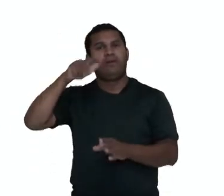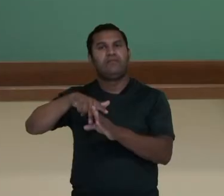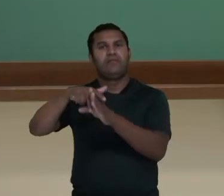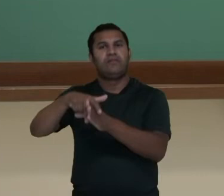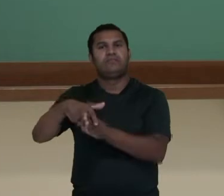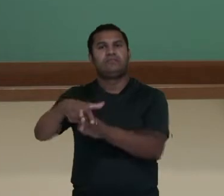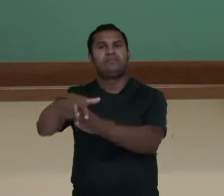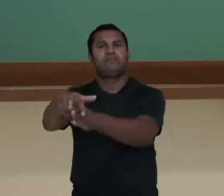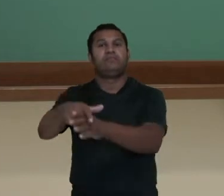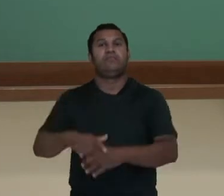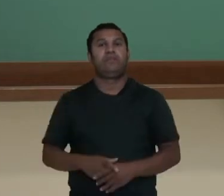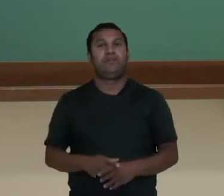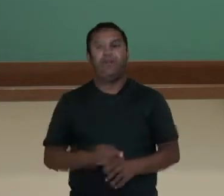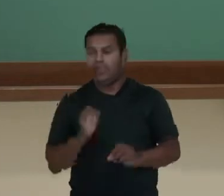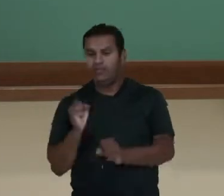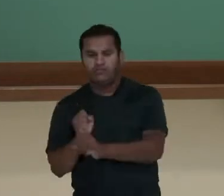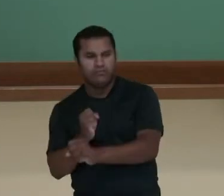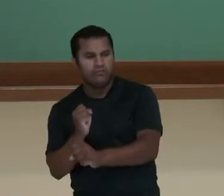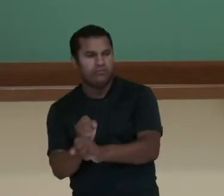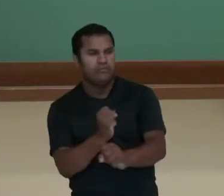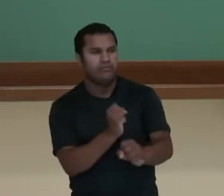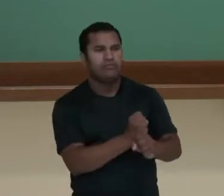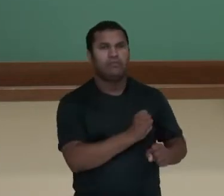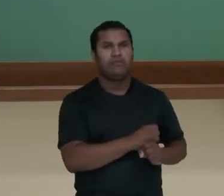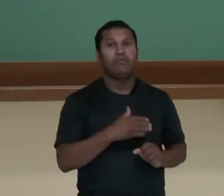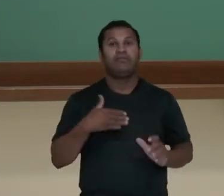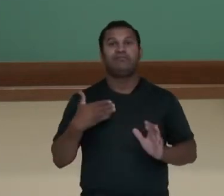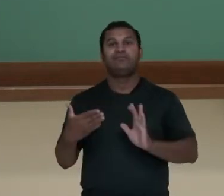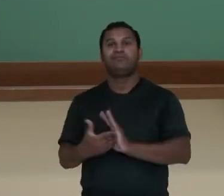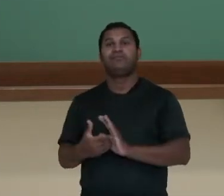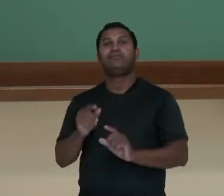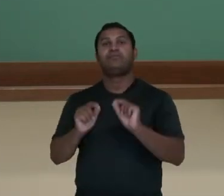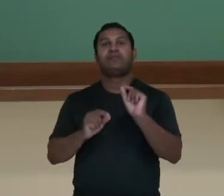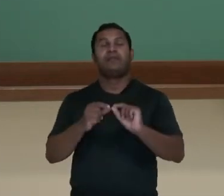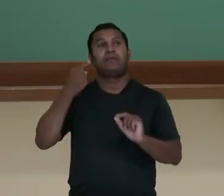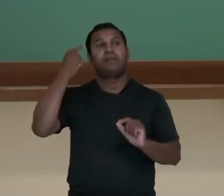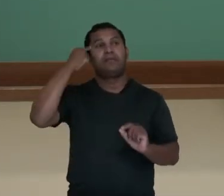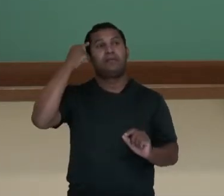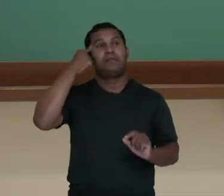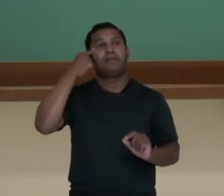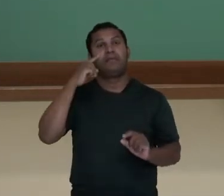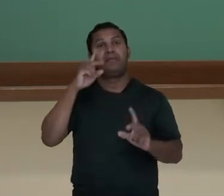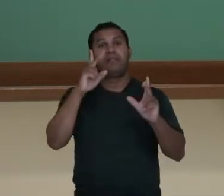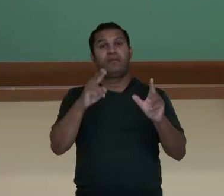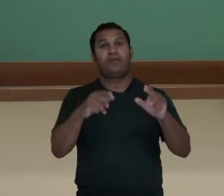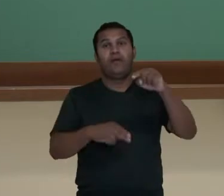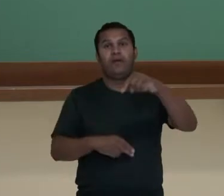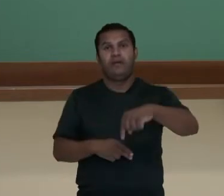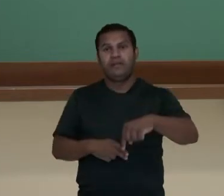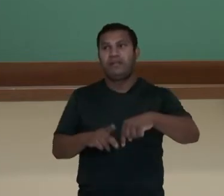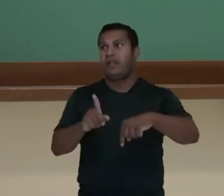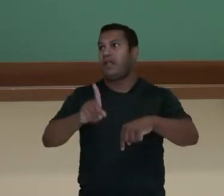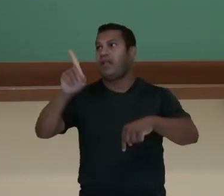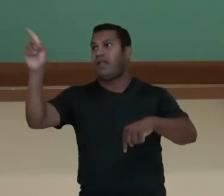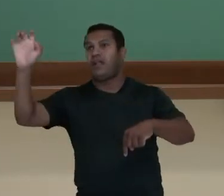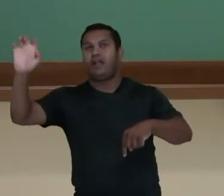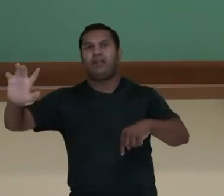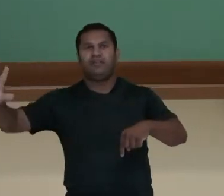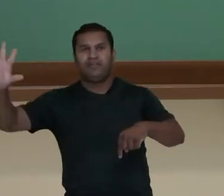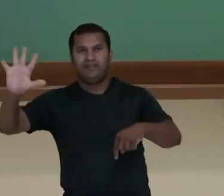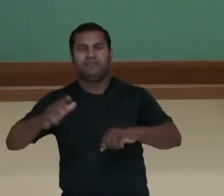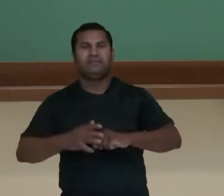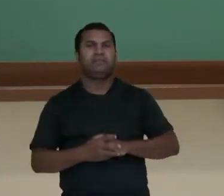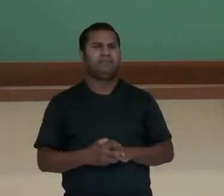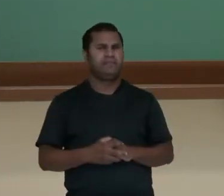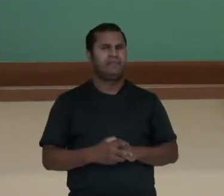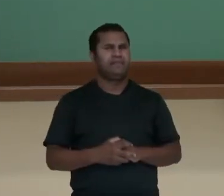a Europa. E aí a gente tem a pergunta da nossa atividade, né? Com base no texto, é possível afirmar que os